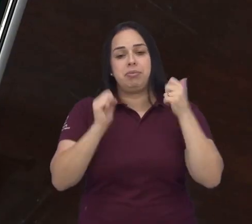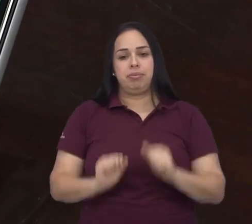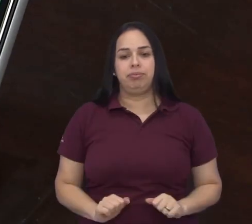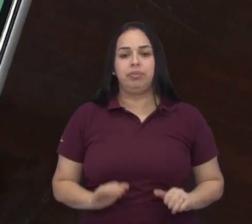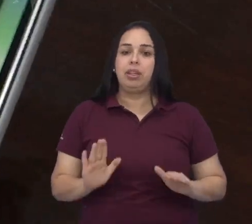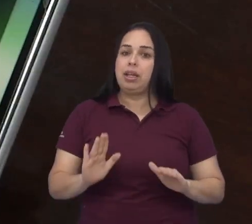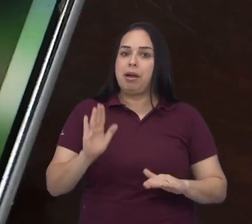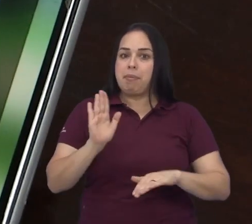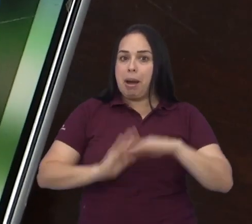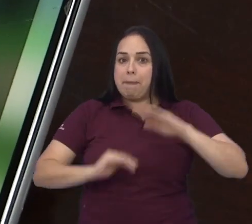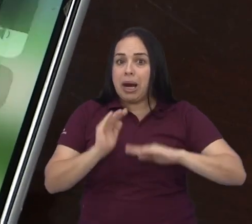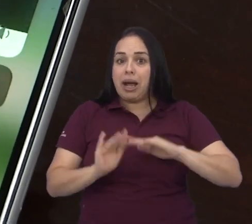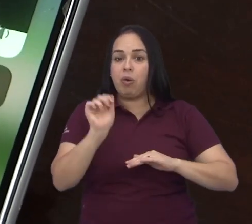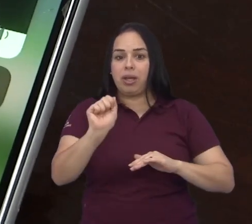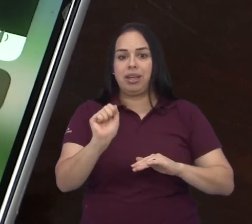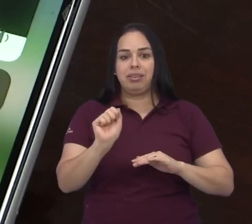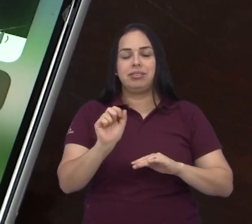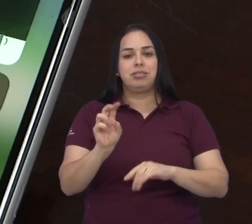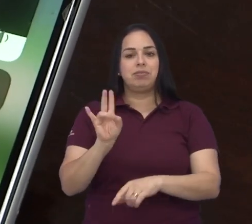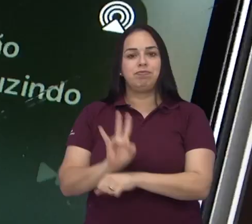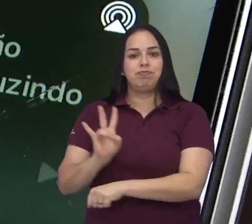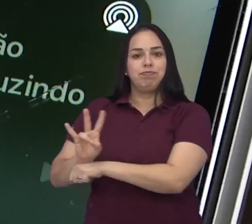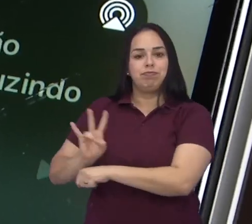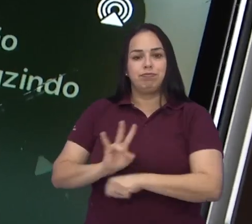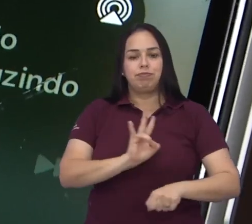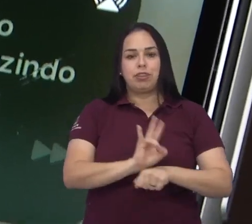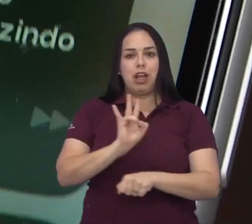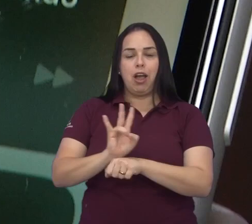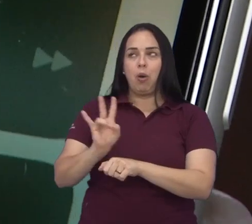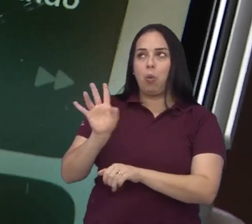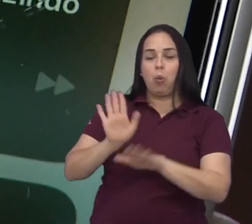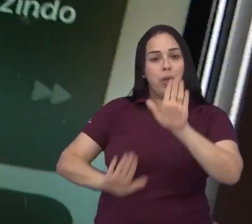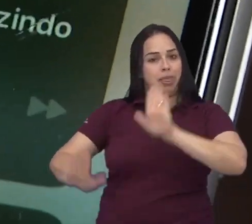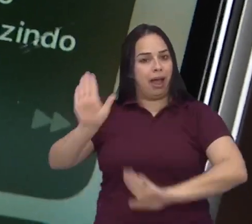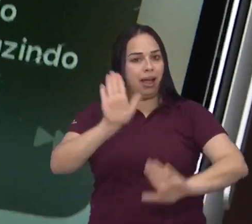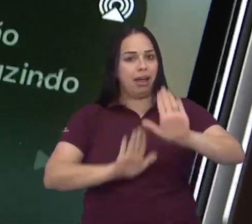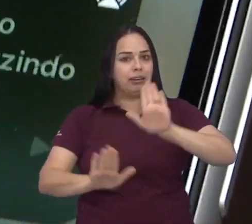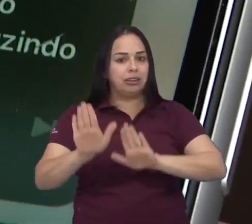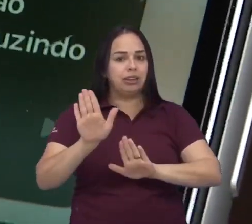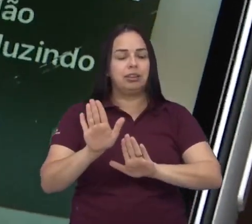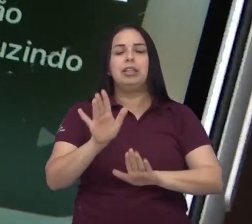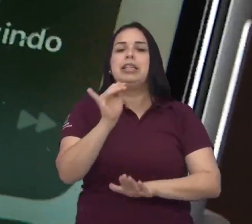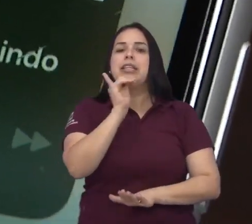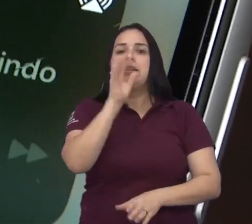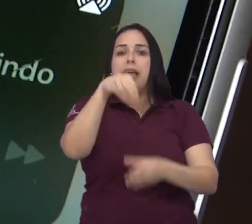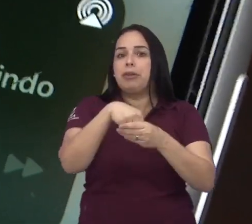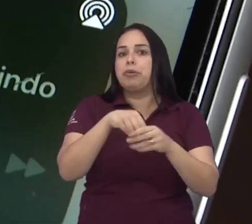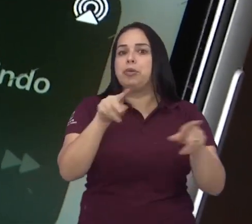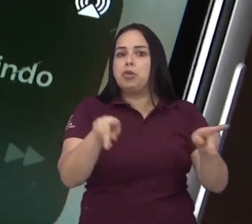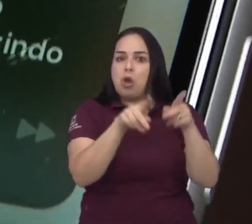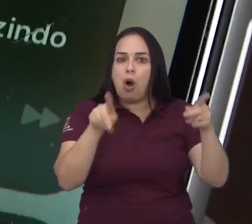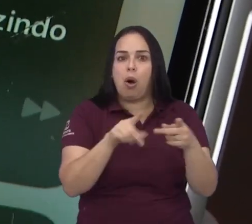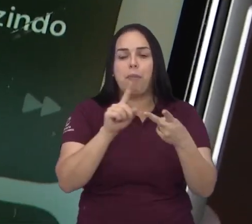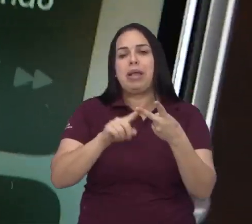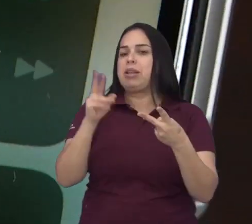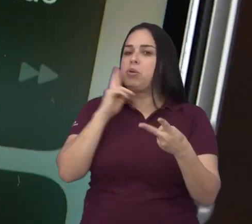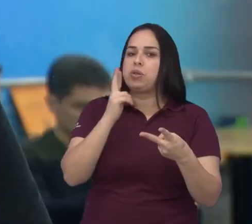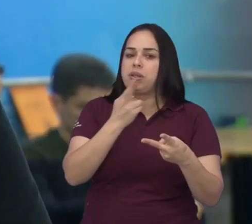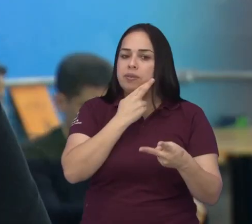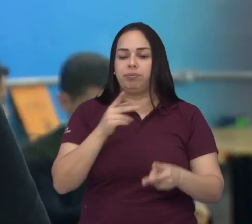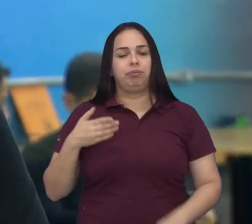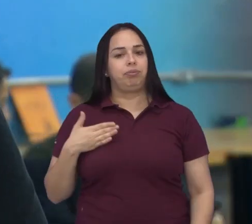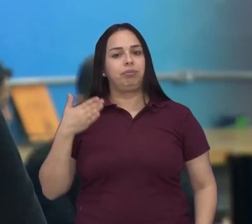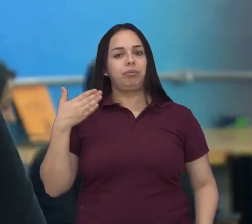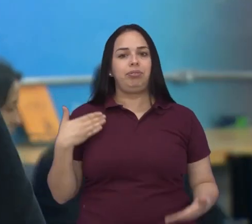das práticas que requer cuidado é a conexão do celular às redes de Wi-Fi abertas em locais como shoppings e restaurantes.